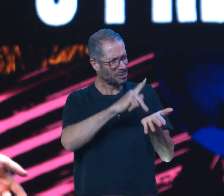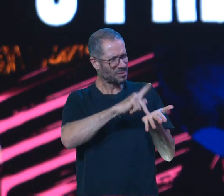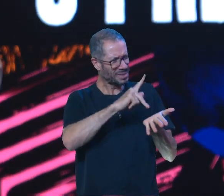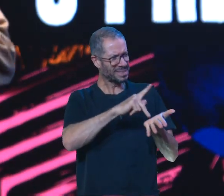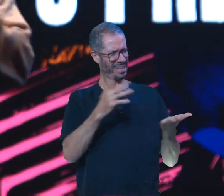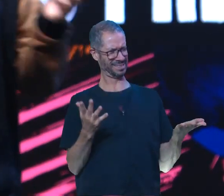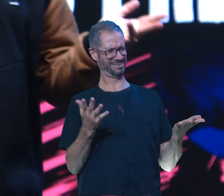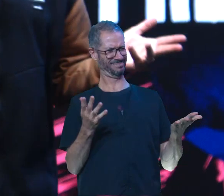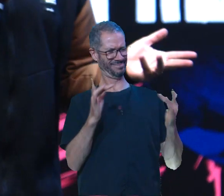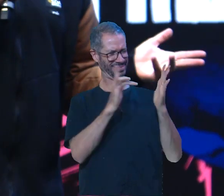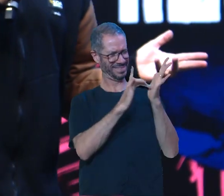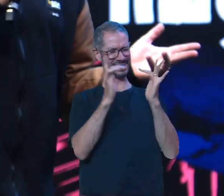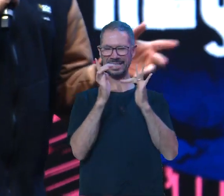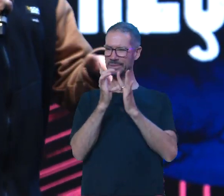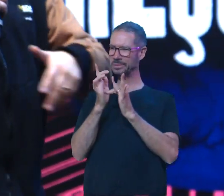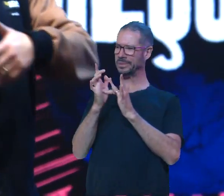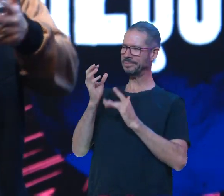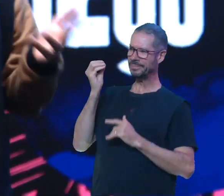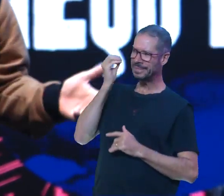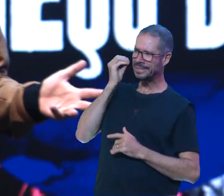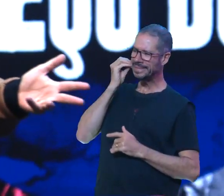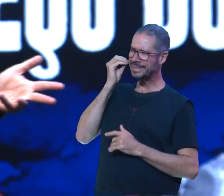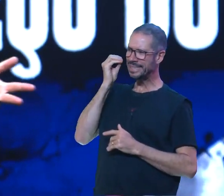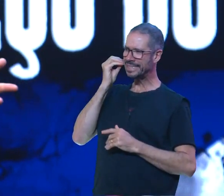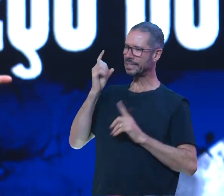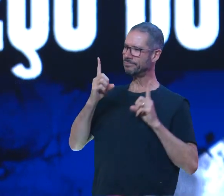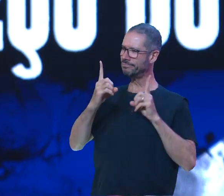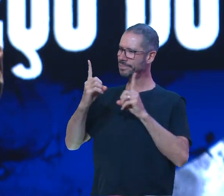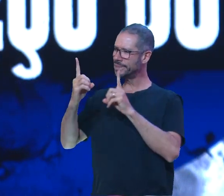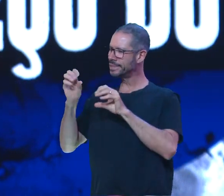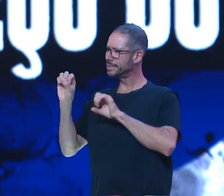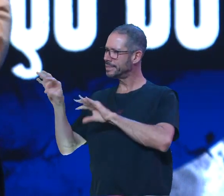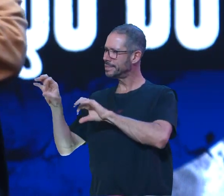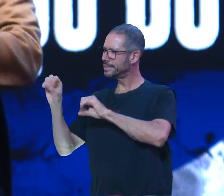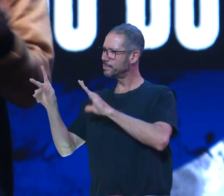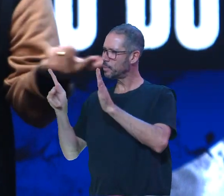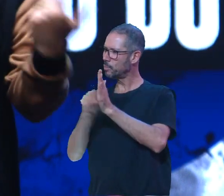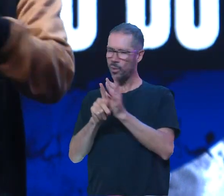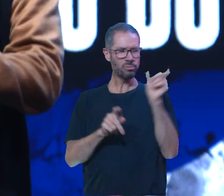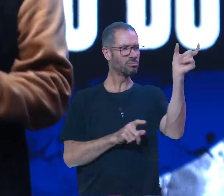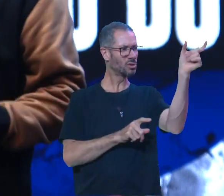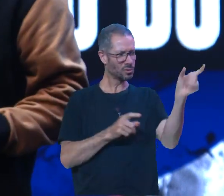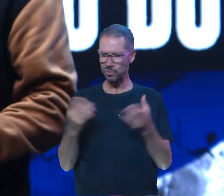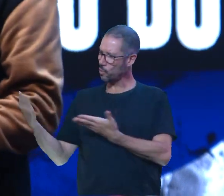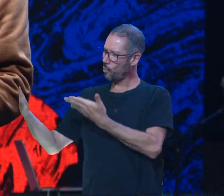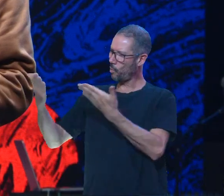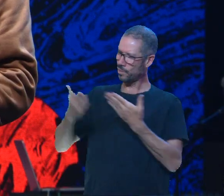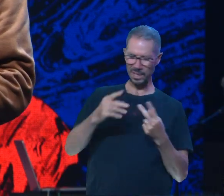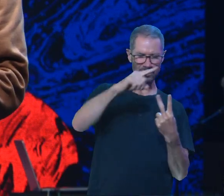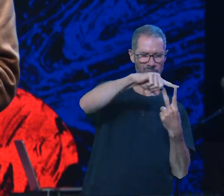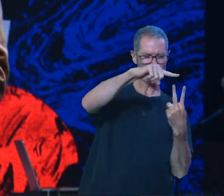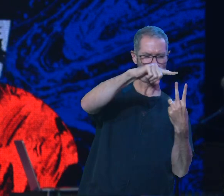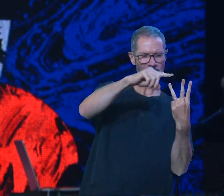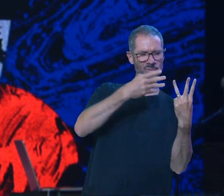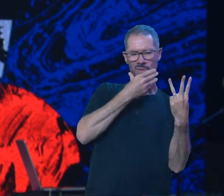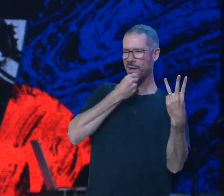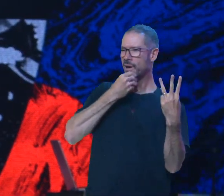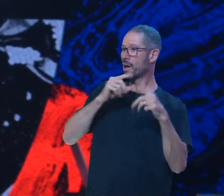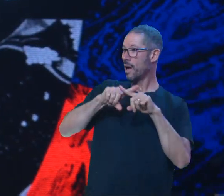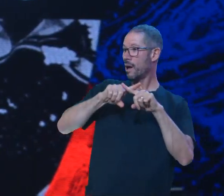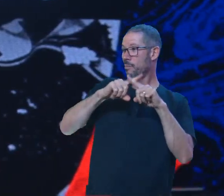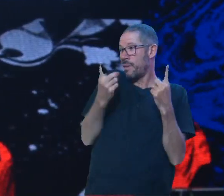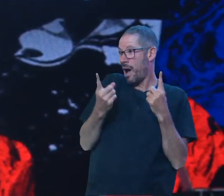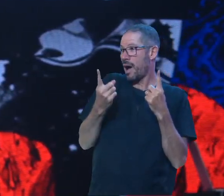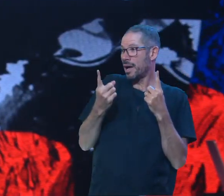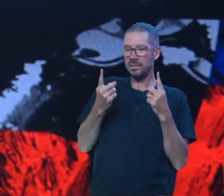de contas, Jesus tentando levantar o número de discípulos, porque o próprio Jesus havia convidado alguns desses homens, mas ele mesmo